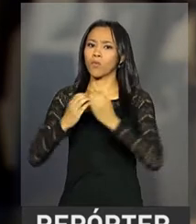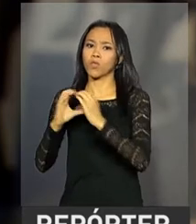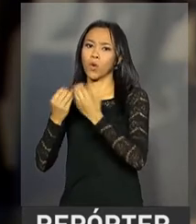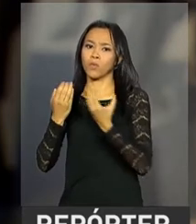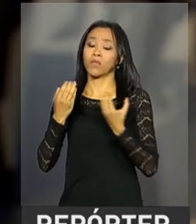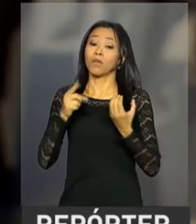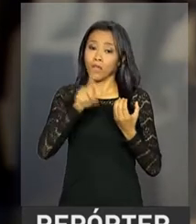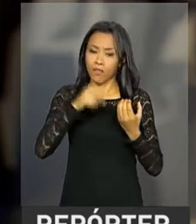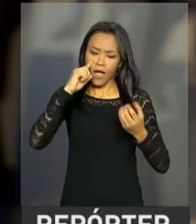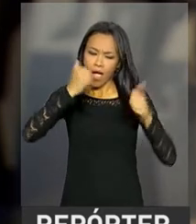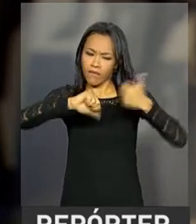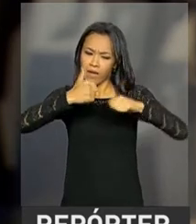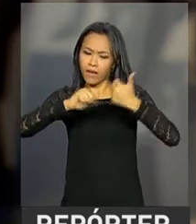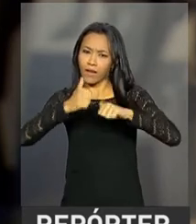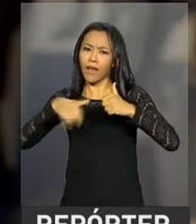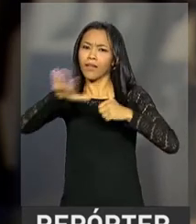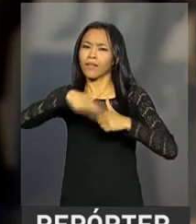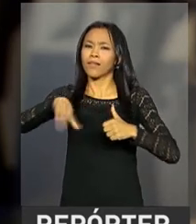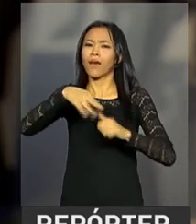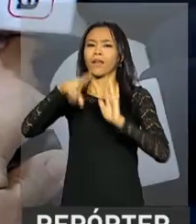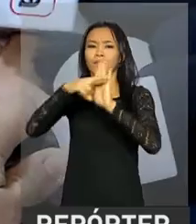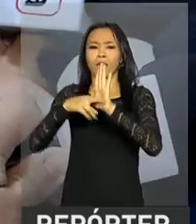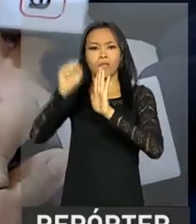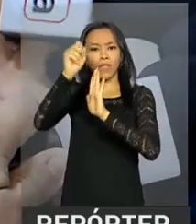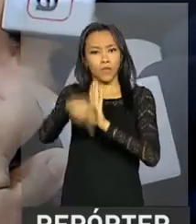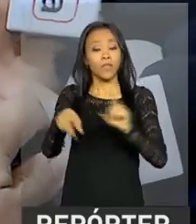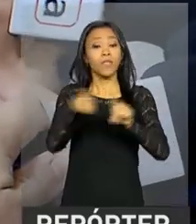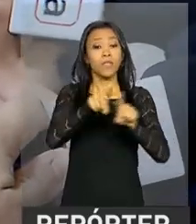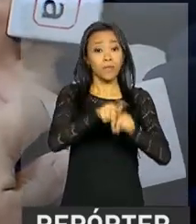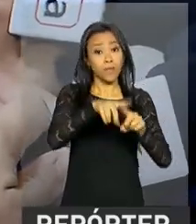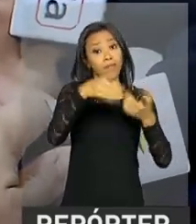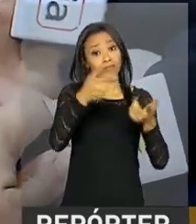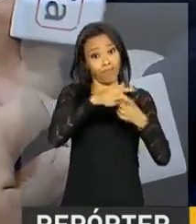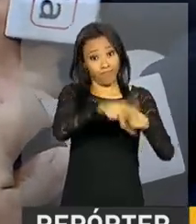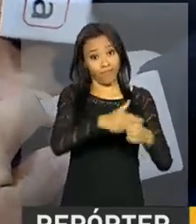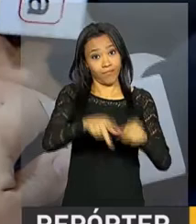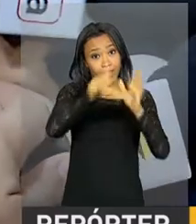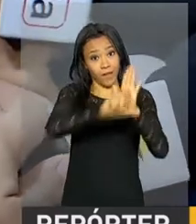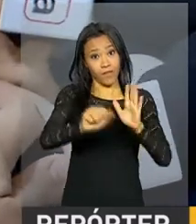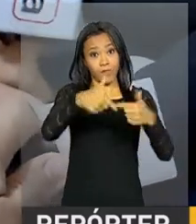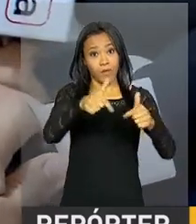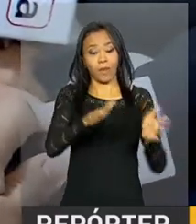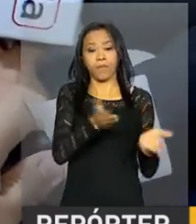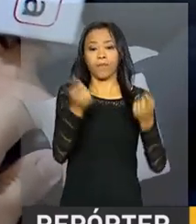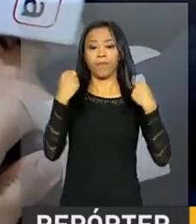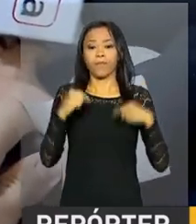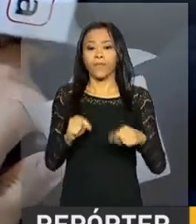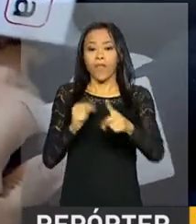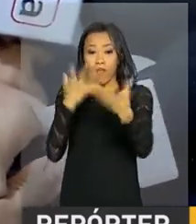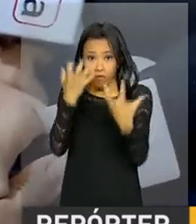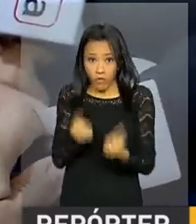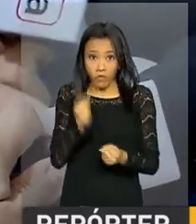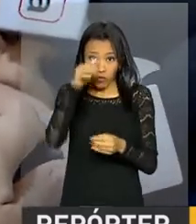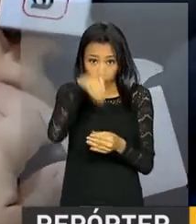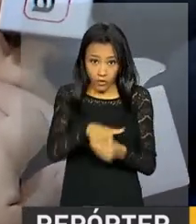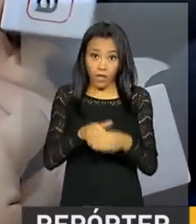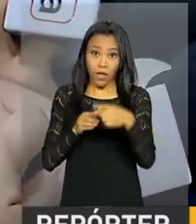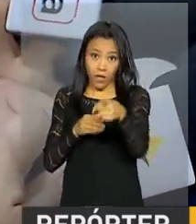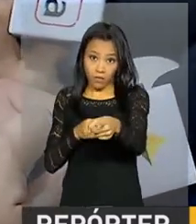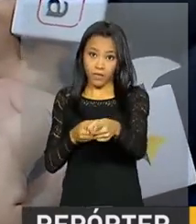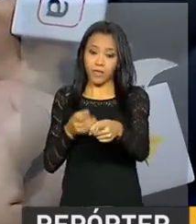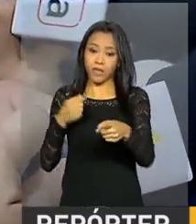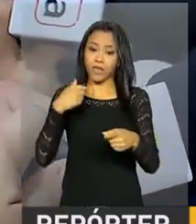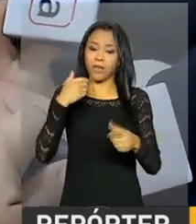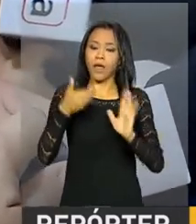mudanças na Previdência e nas leis trabalhistas. Nós vamos avançar na votação dessas matérias. Nós entendemos que a Câmara precisa ser